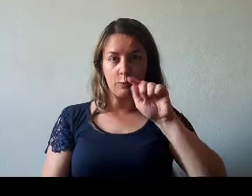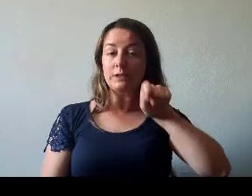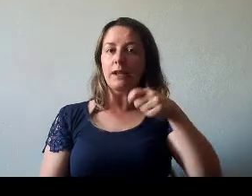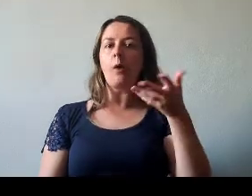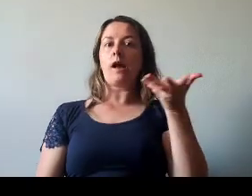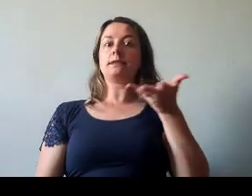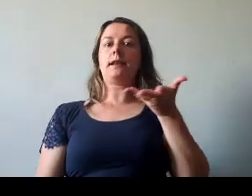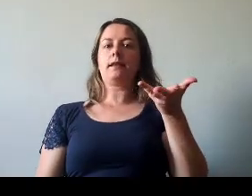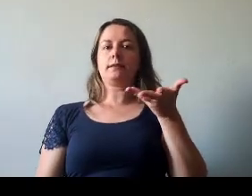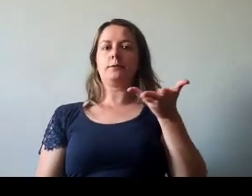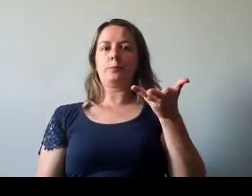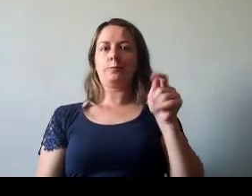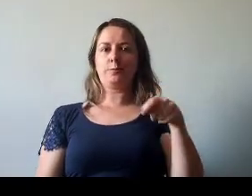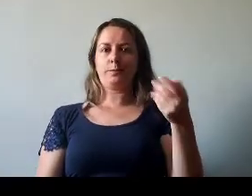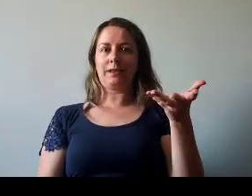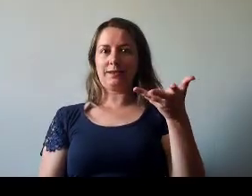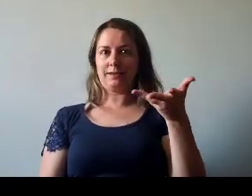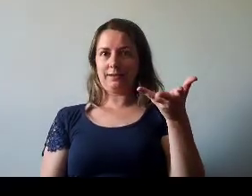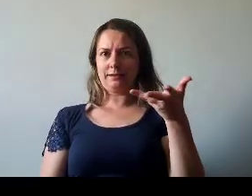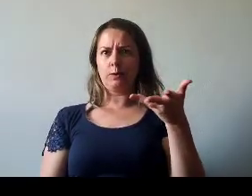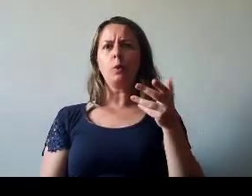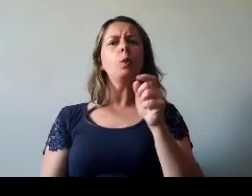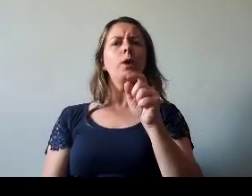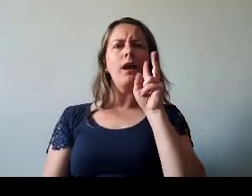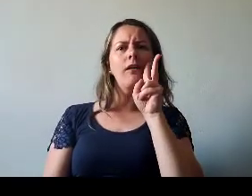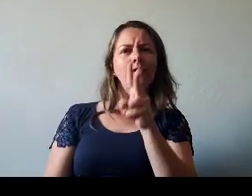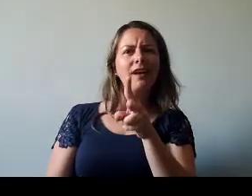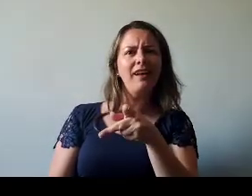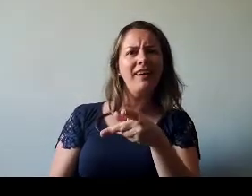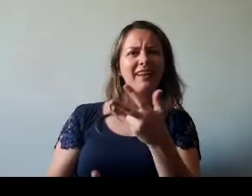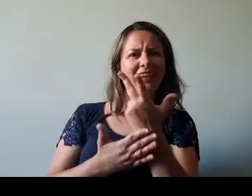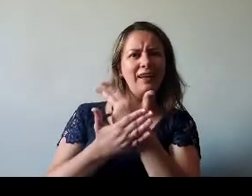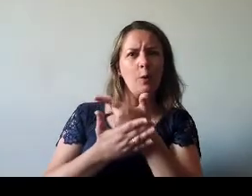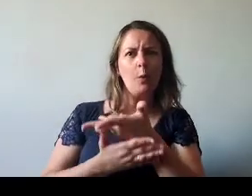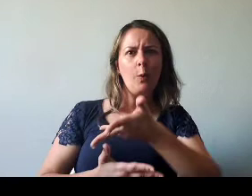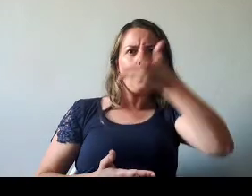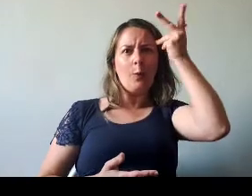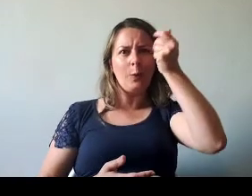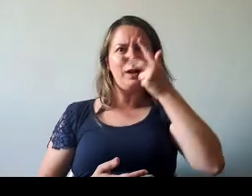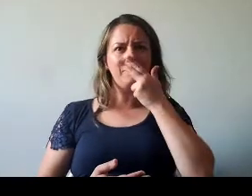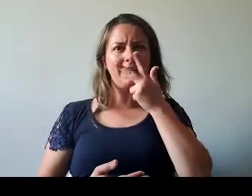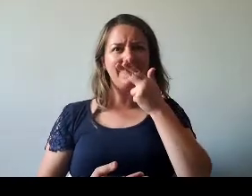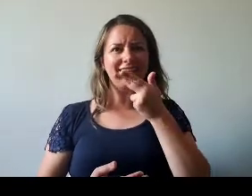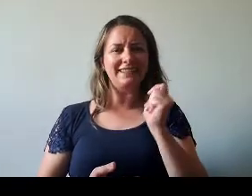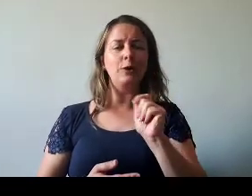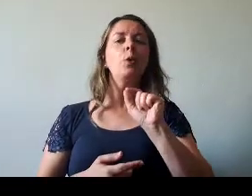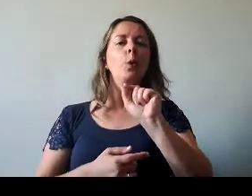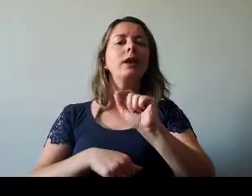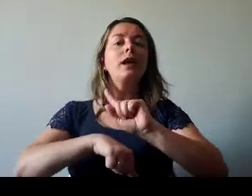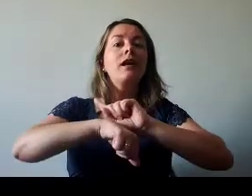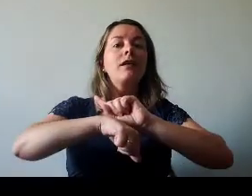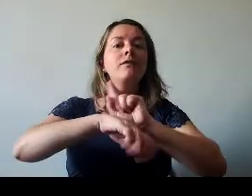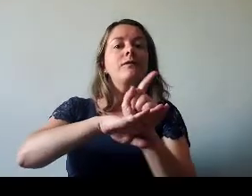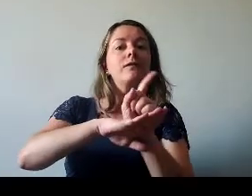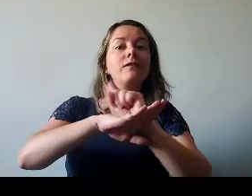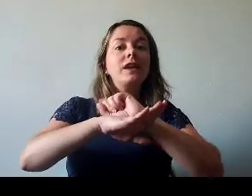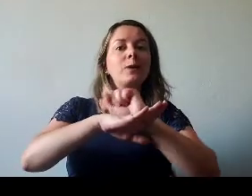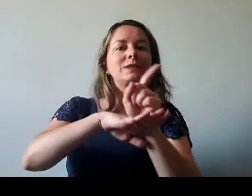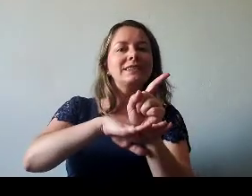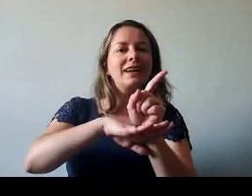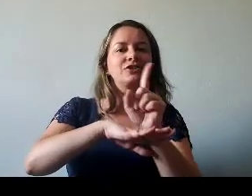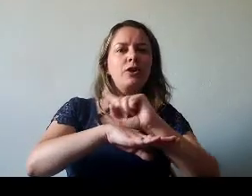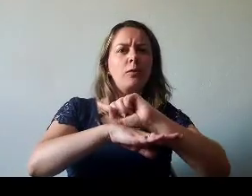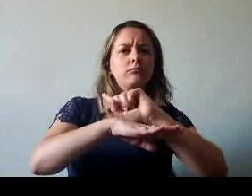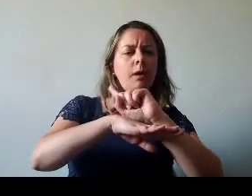aceleração. Aceleração, basicamente, é a variação da velocidade. Então, ela só vai existir quando a velocidade